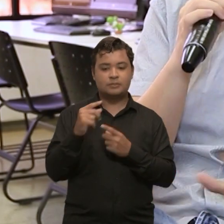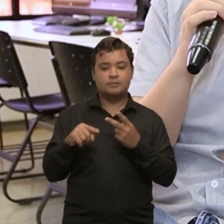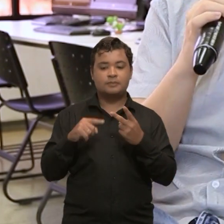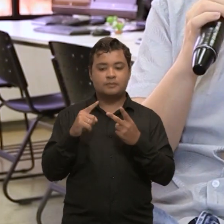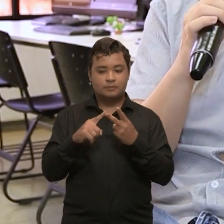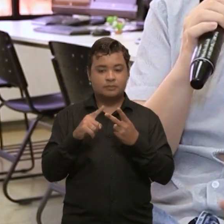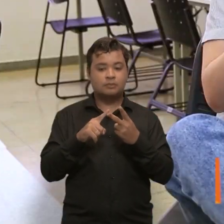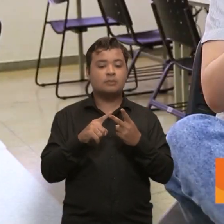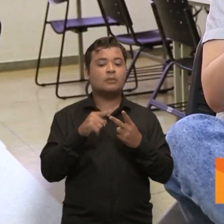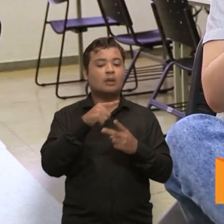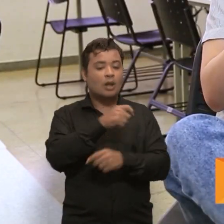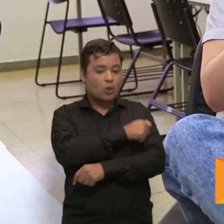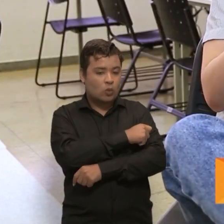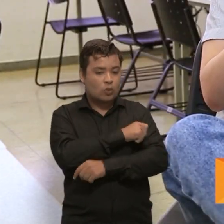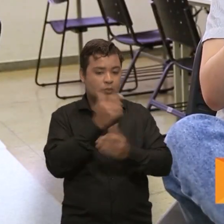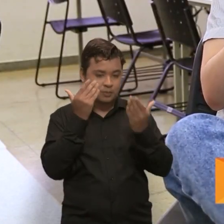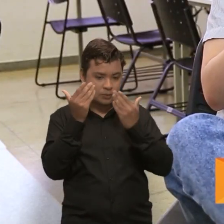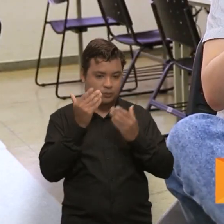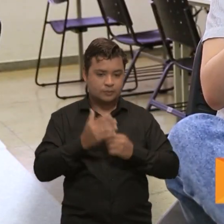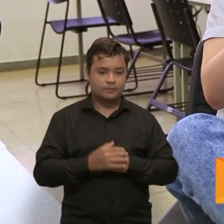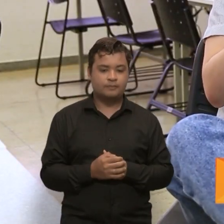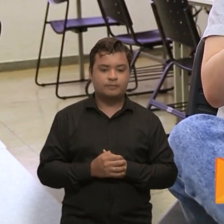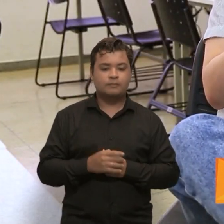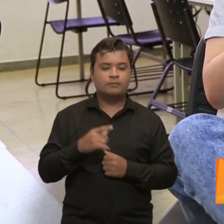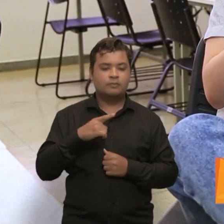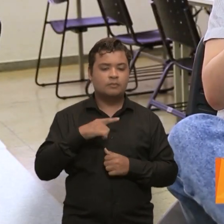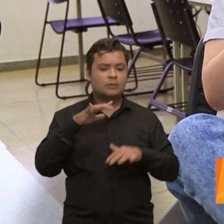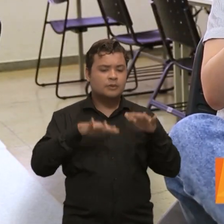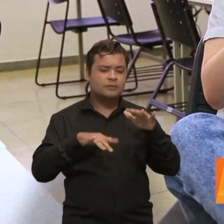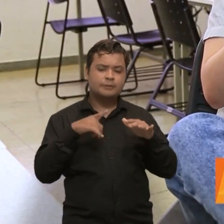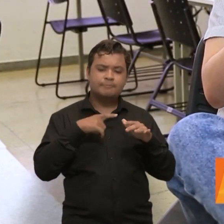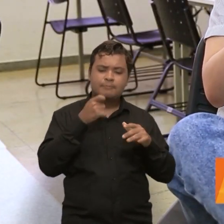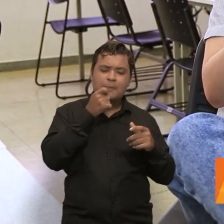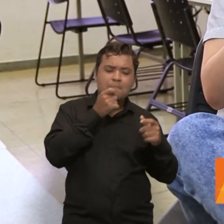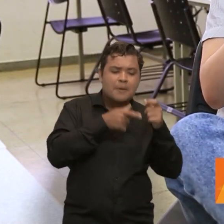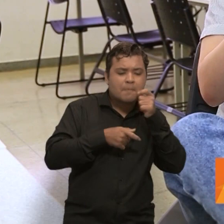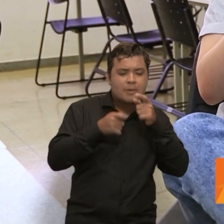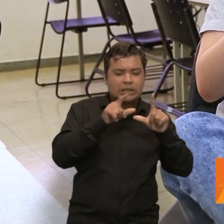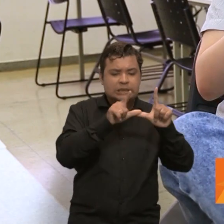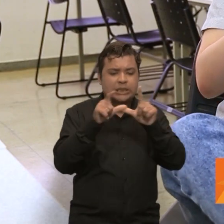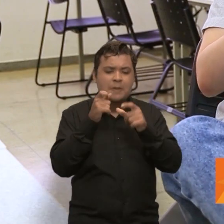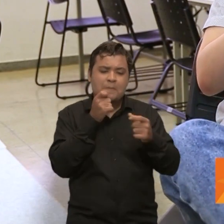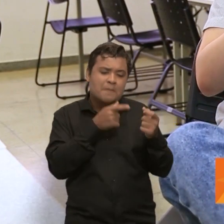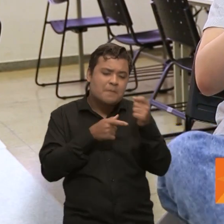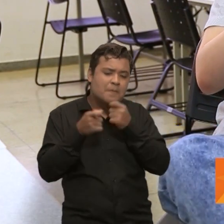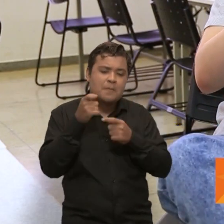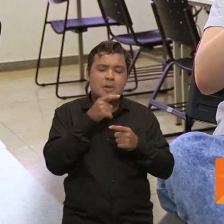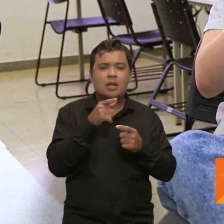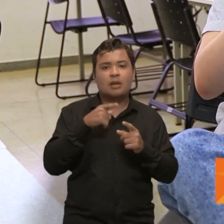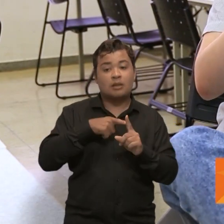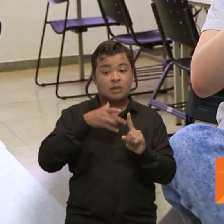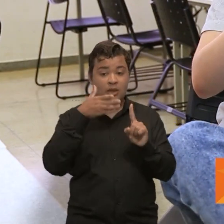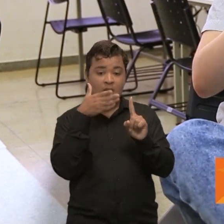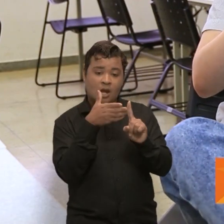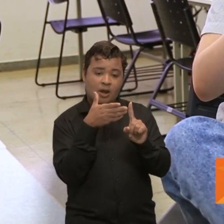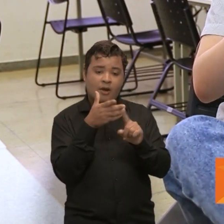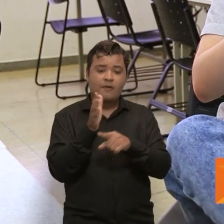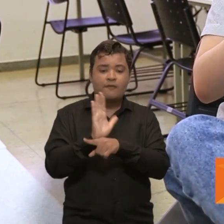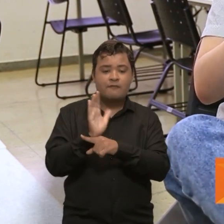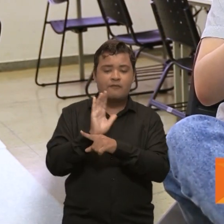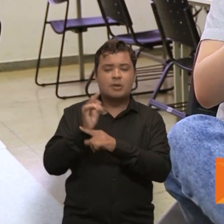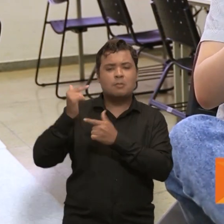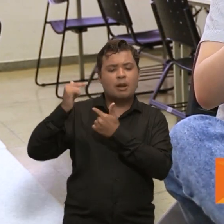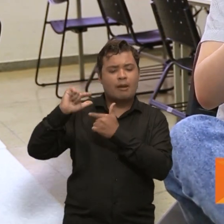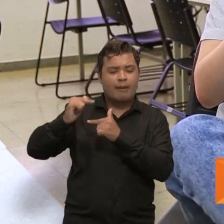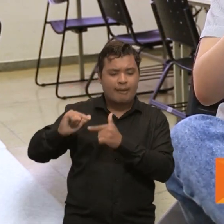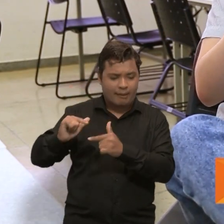de psicologia. A gente vai encontrar tons mais cômicos de algumas cenas que têm referências a alguns filmes clássicos,